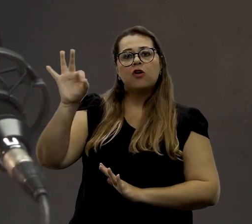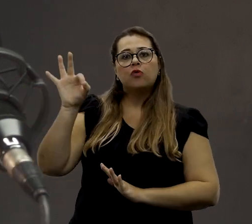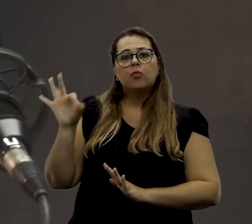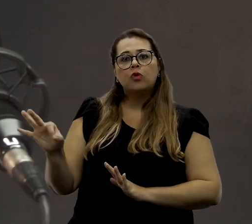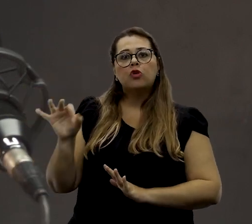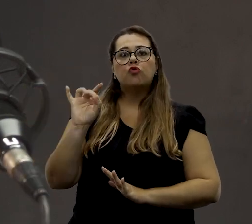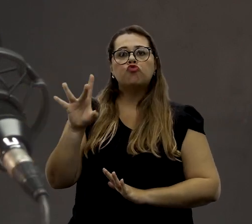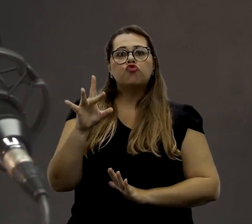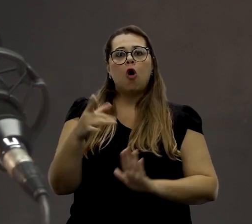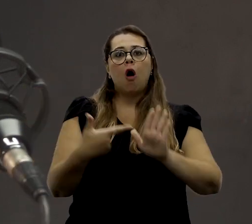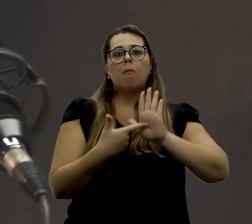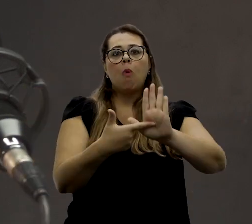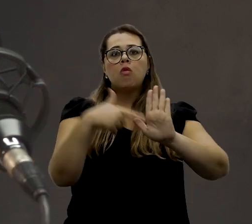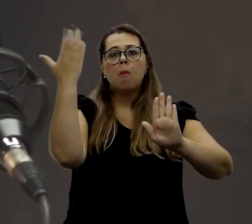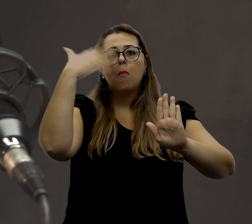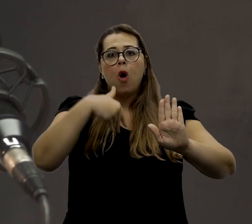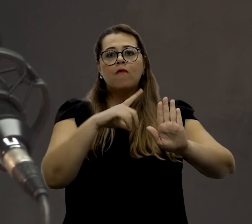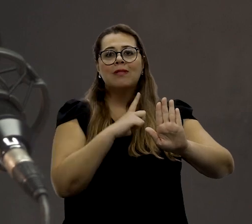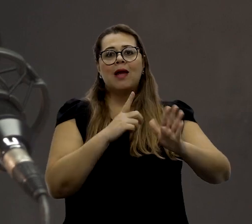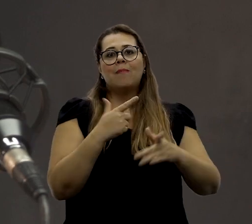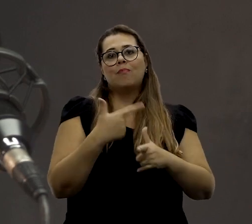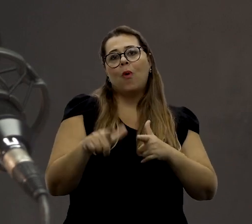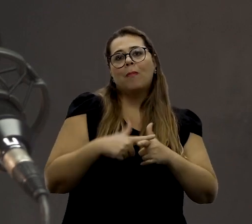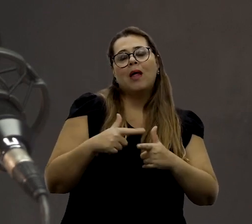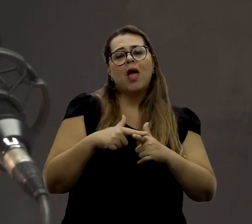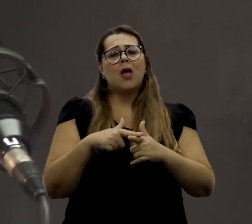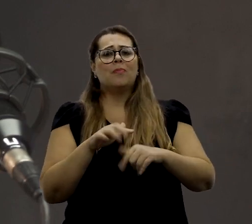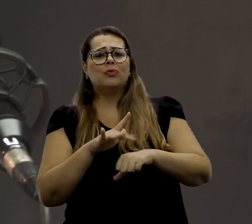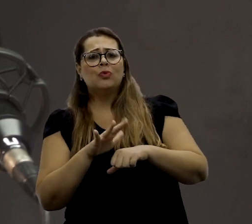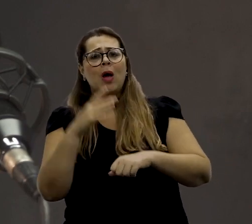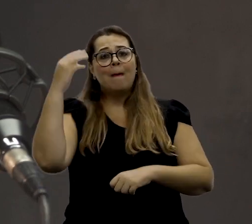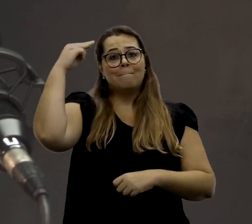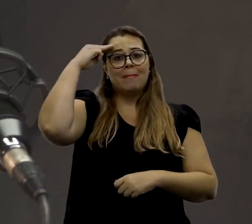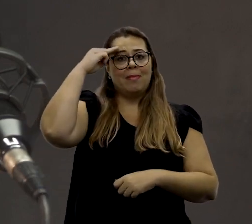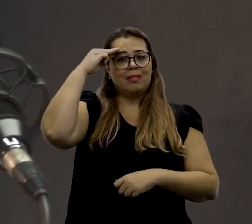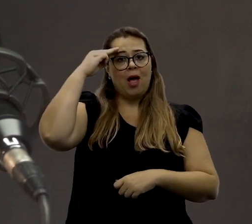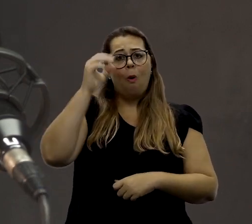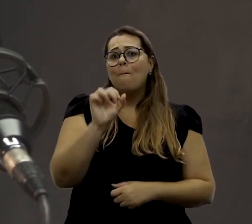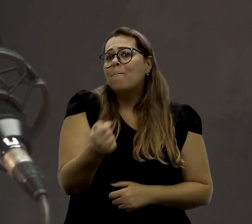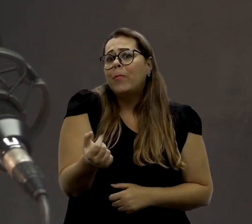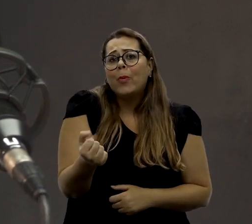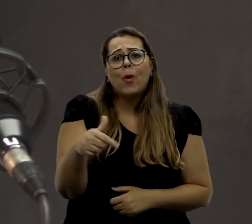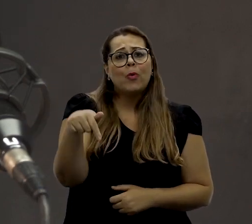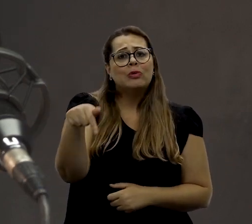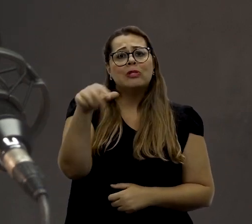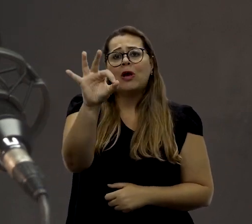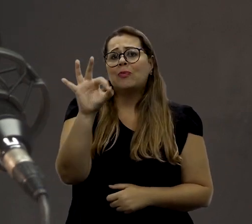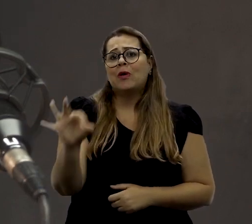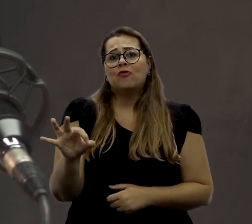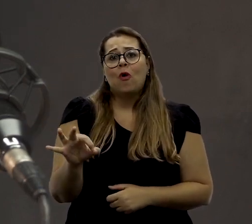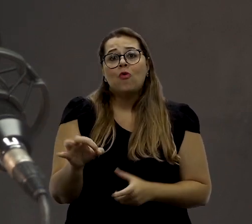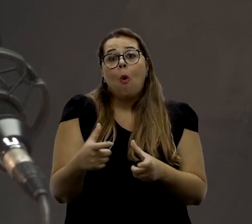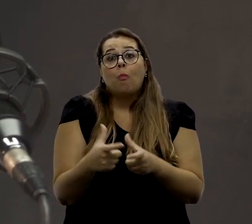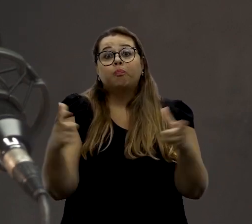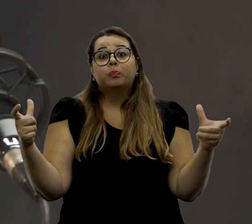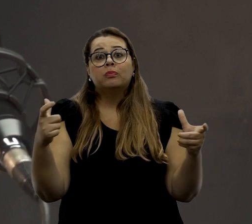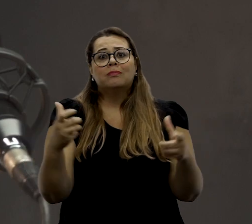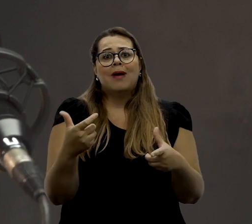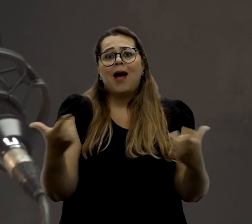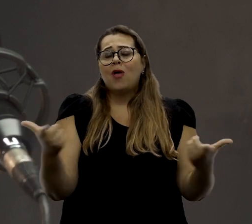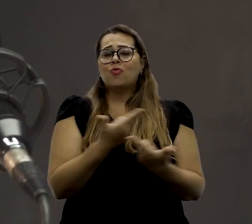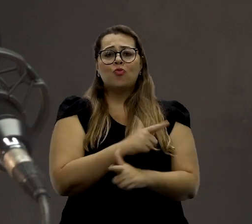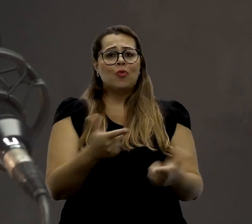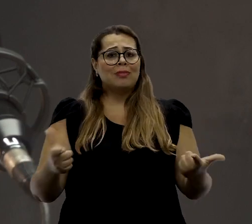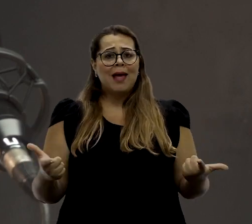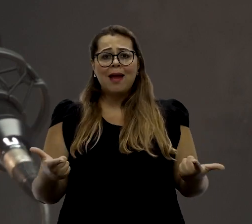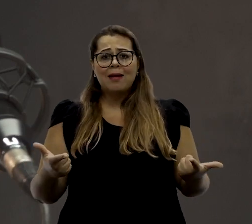com problemas mentais. Então, quantas pessoas, né, no mundo, no Brasil, estão aí fazendo